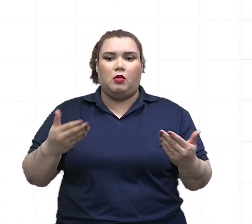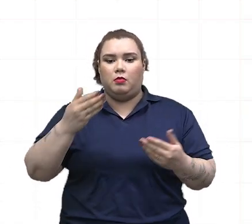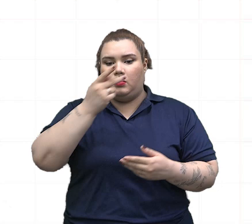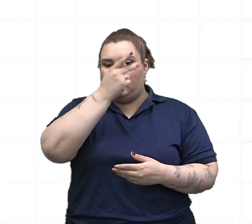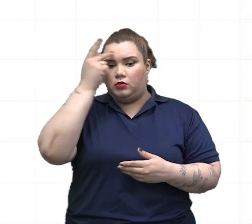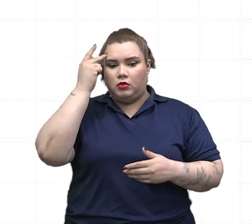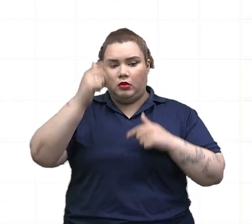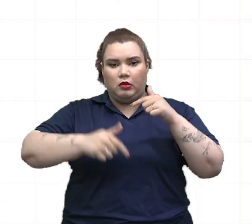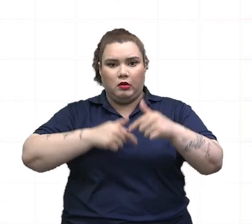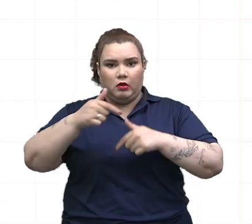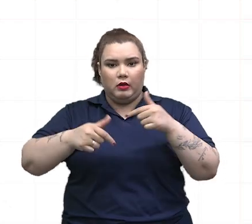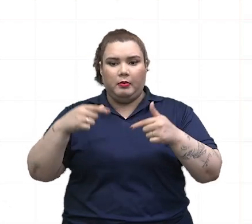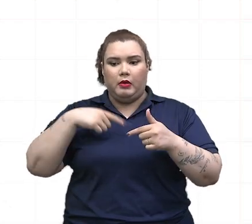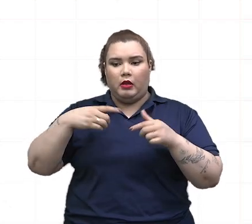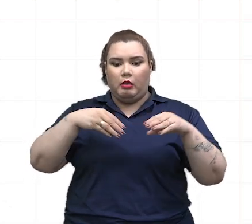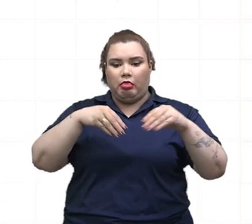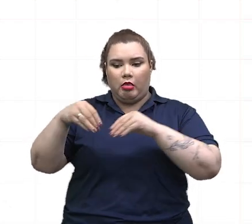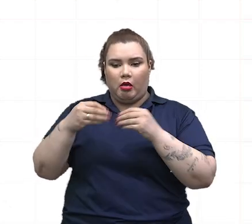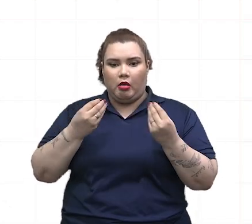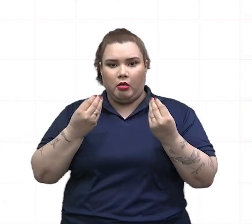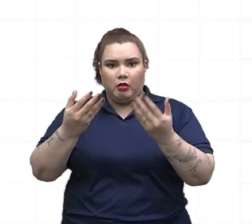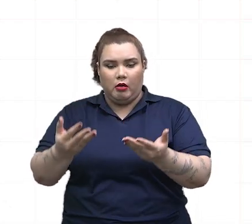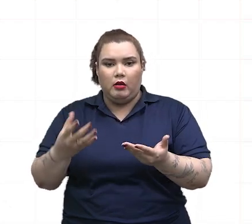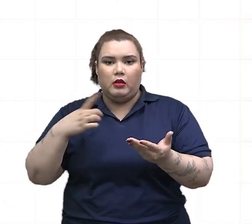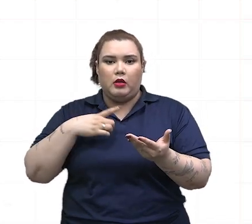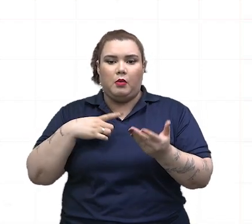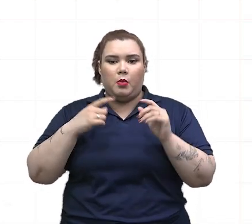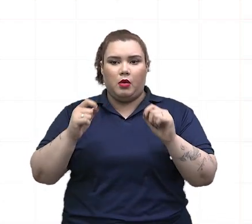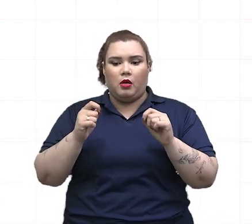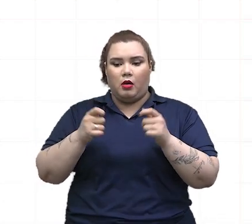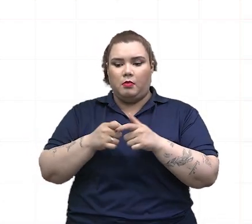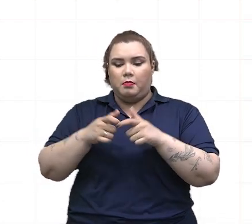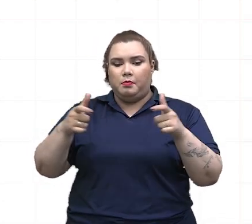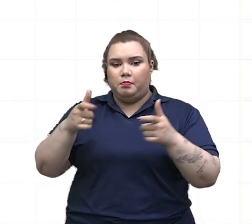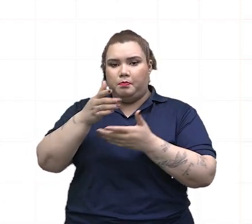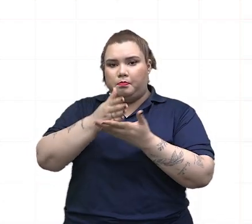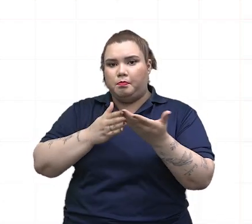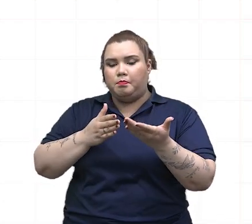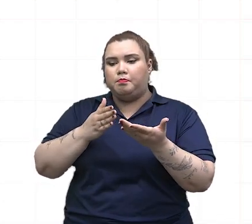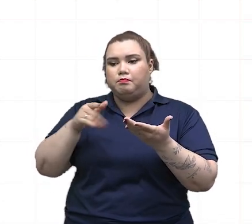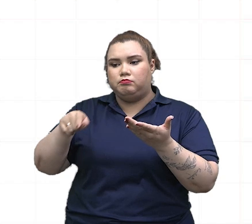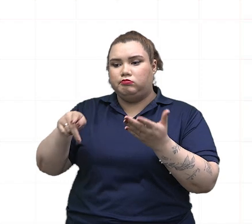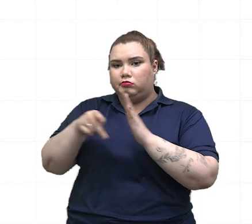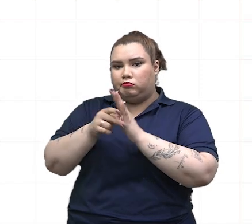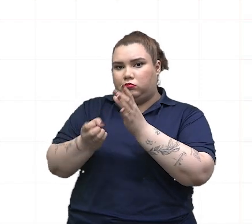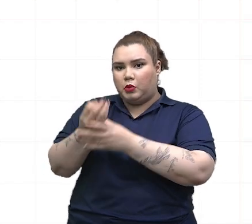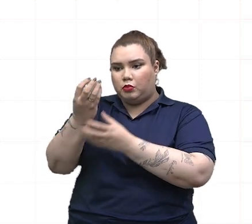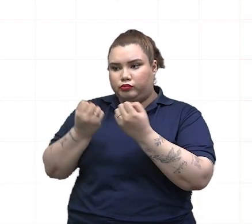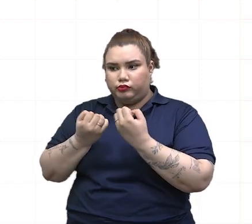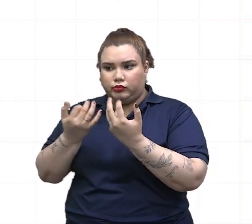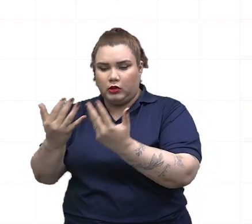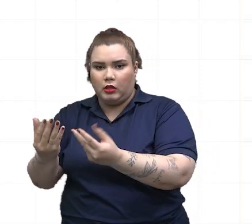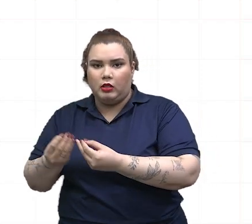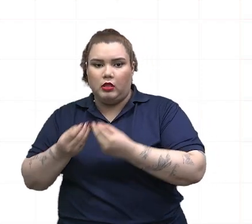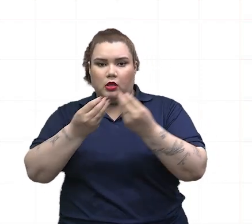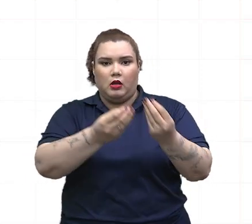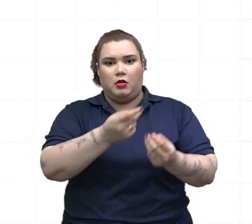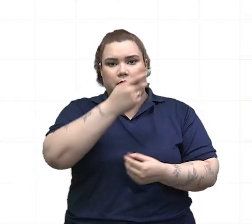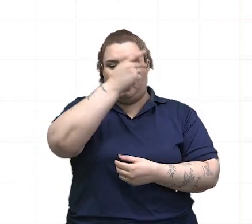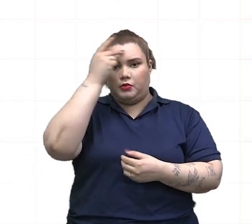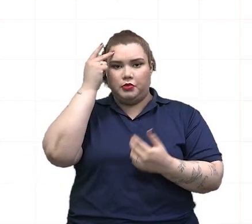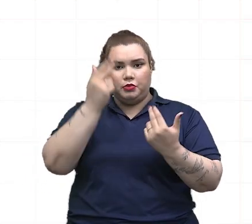terra, devendo cultivá-la e entregar parte da produção ao proprietário. Então, observa que